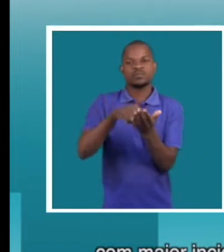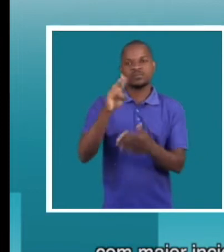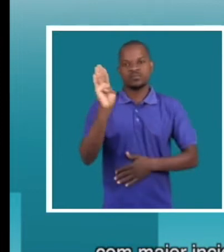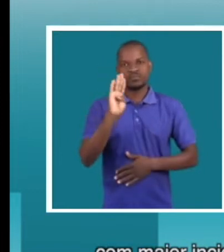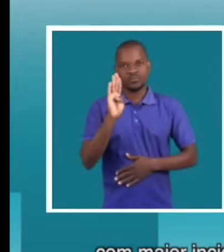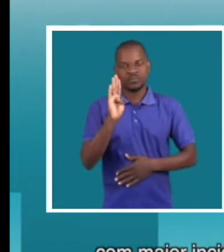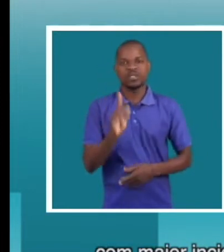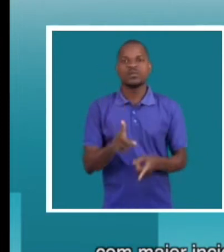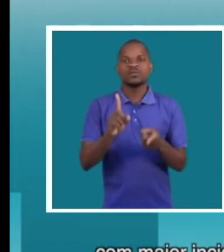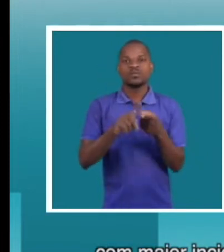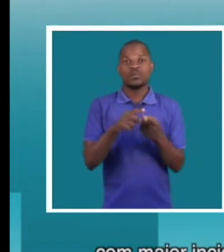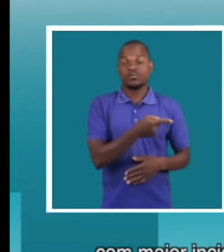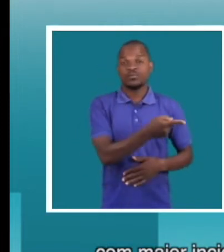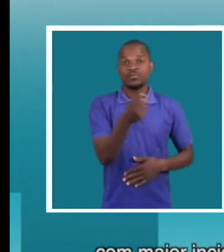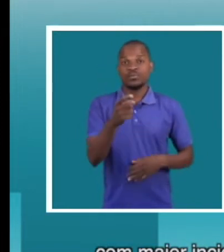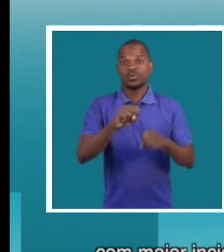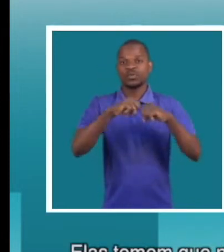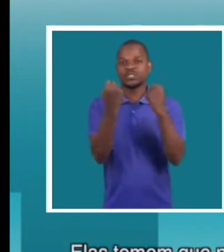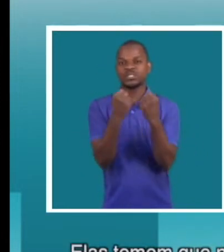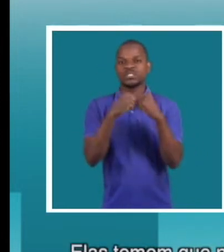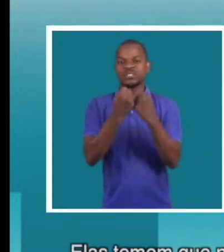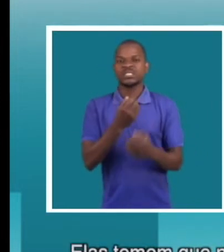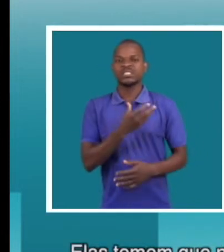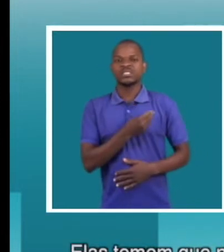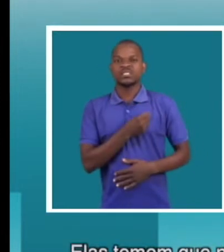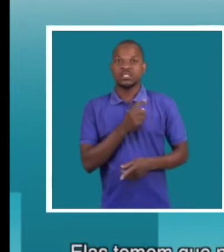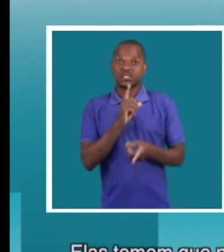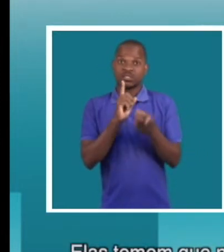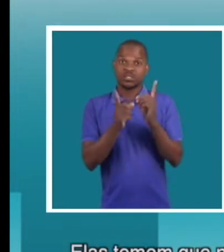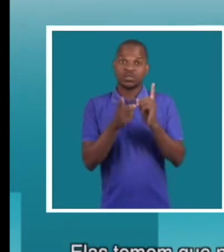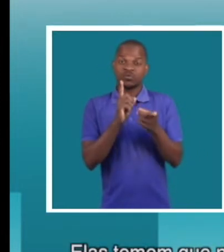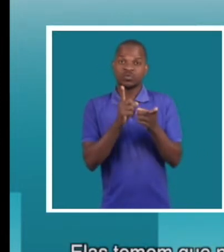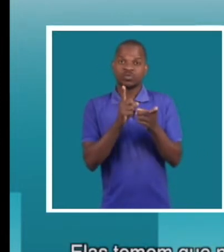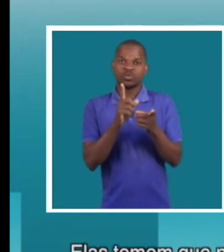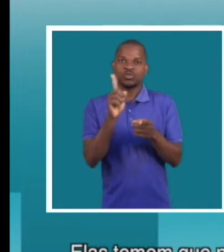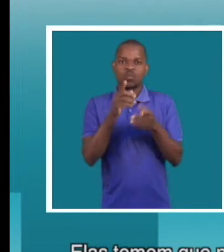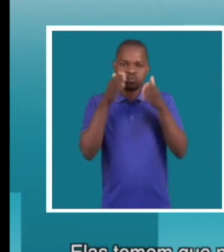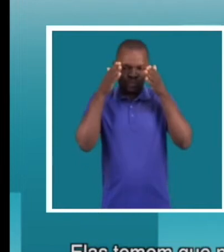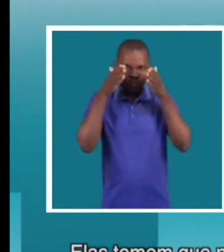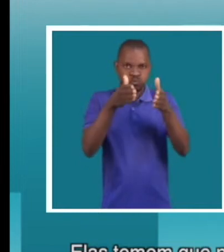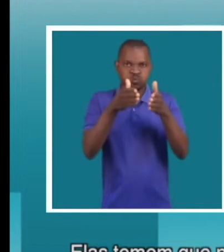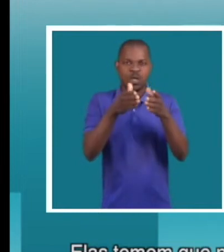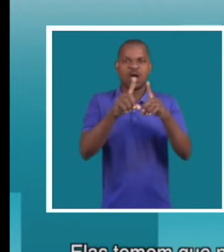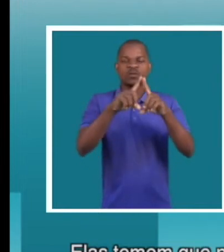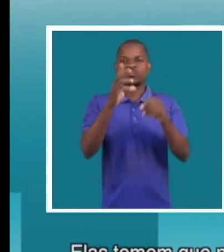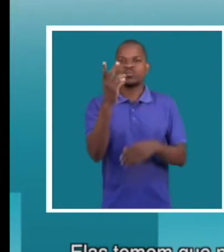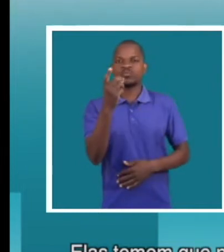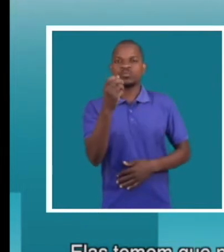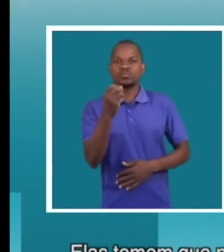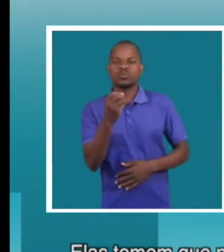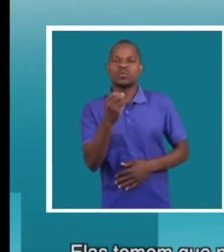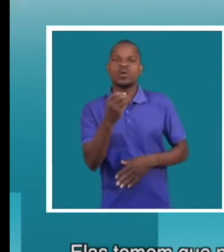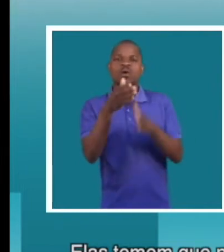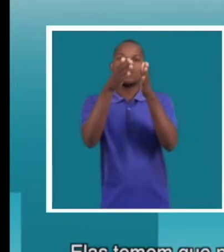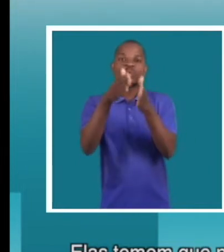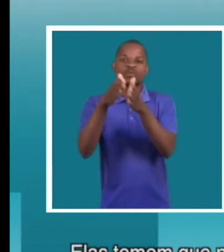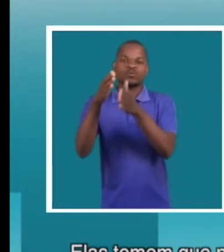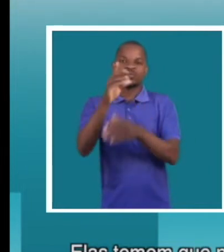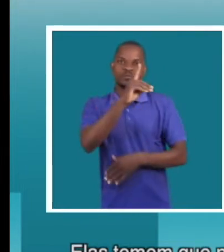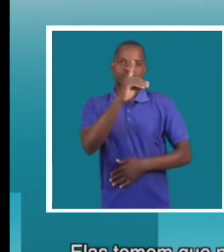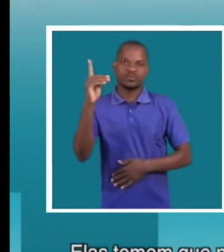incidência na cidade da Beira. Elas temem que não se tomem em consideração dados referentes